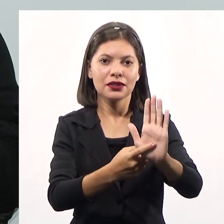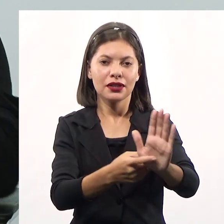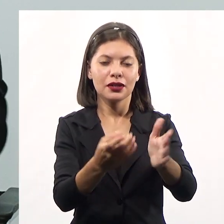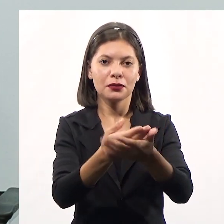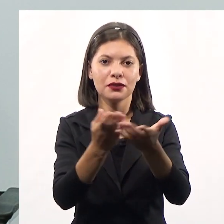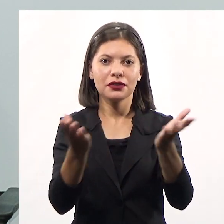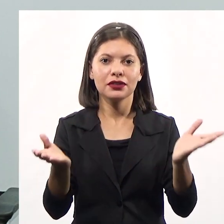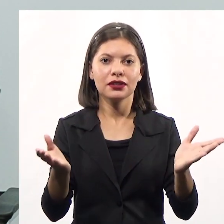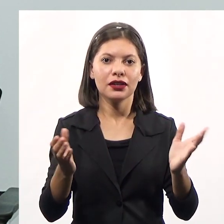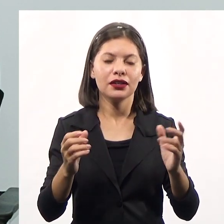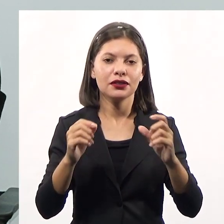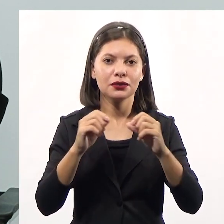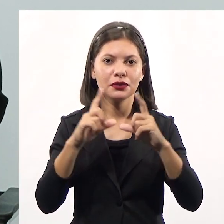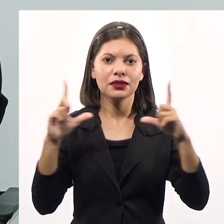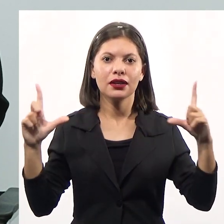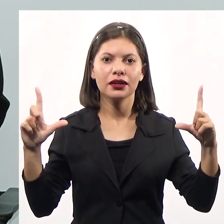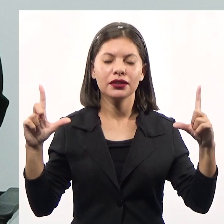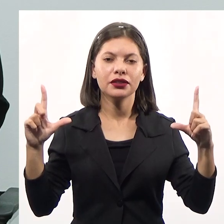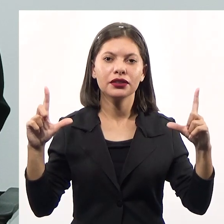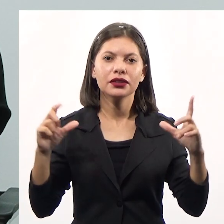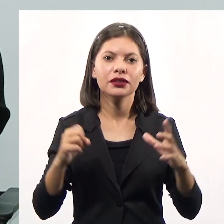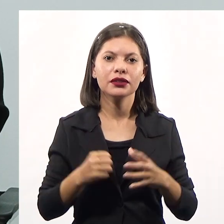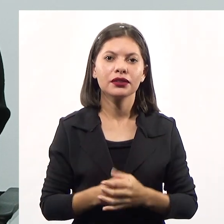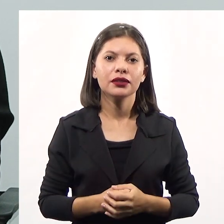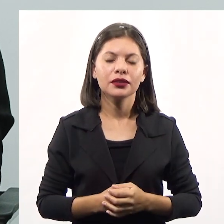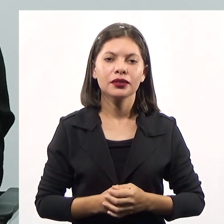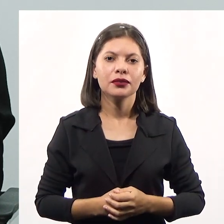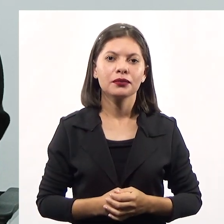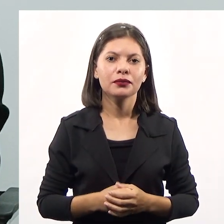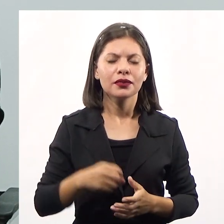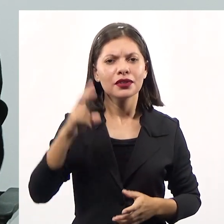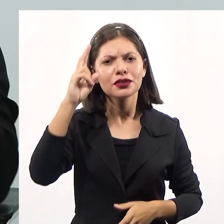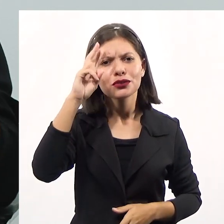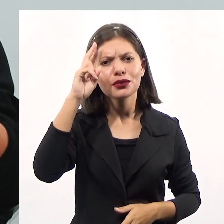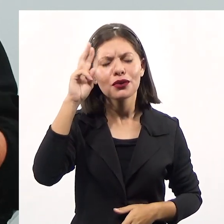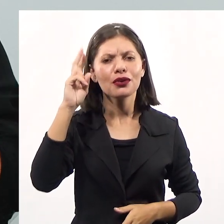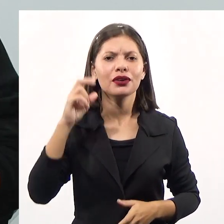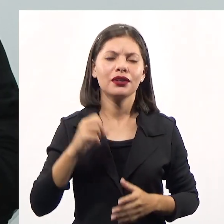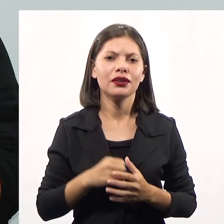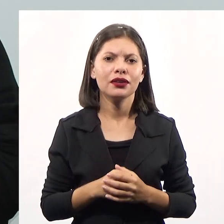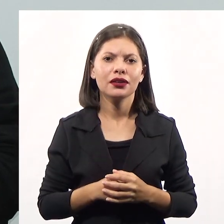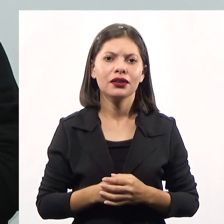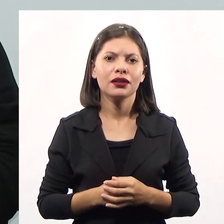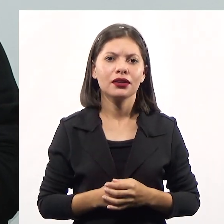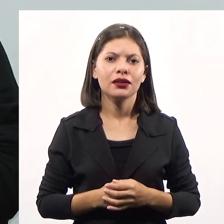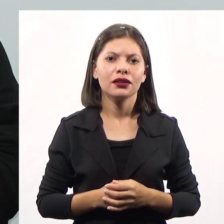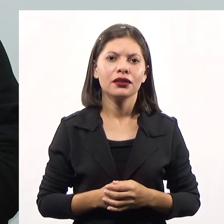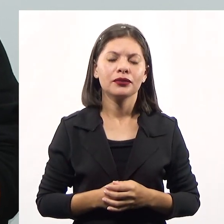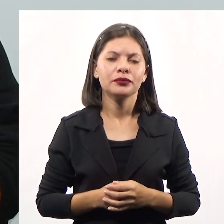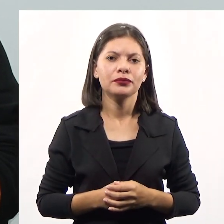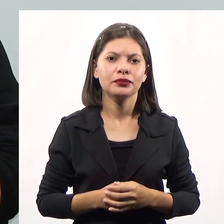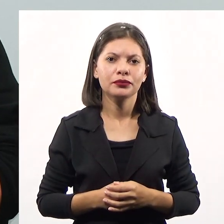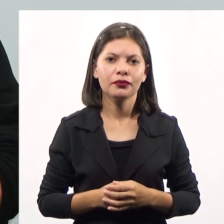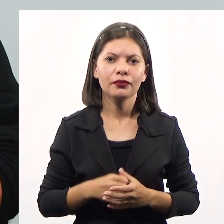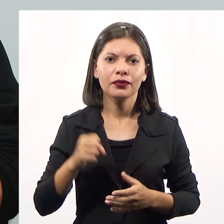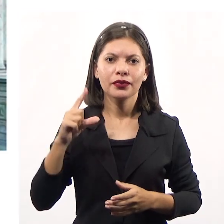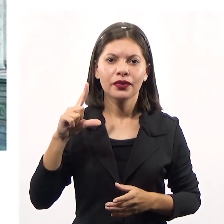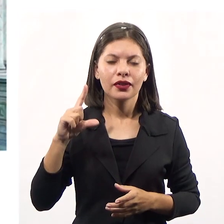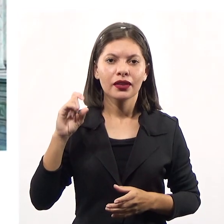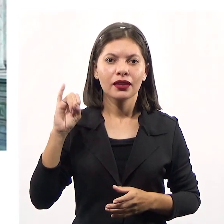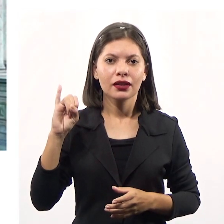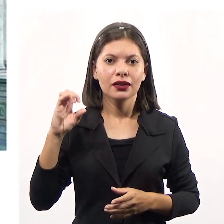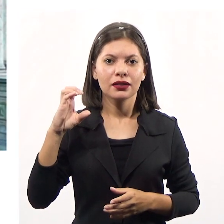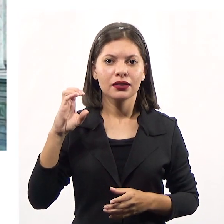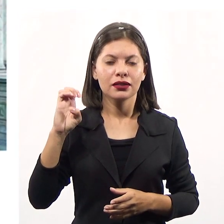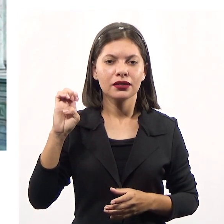para vocês, no nosso slide, essa história assim, bem rápida que eu trouxe, né, do Liceu